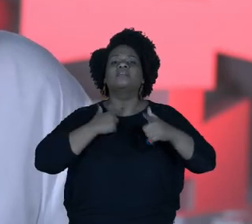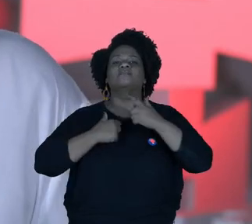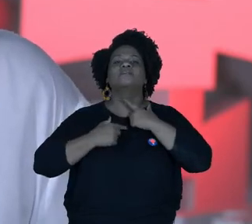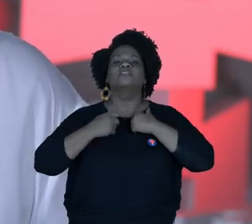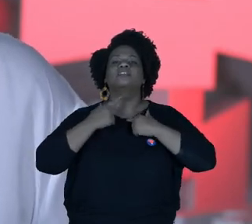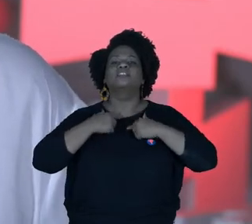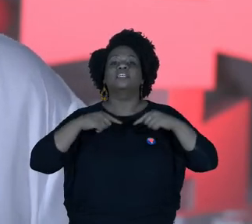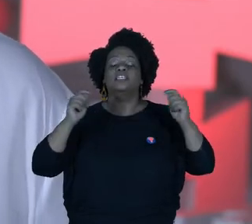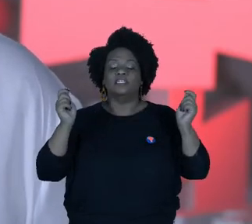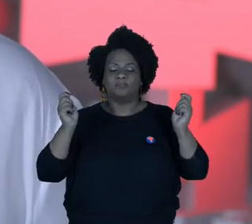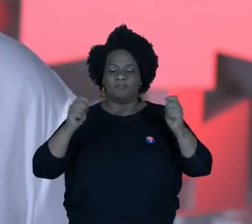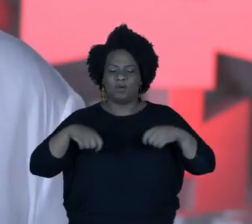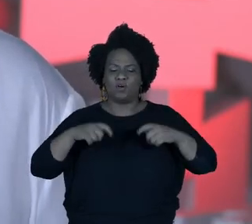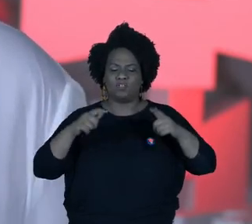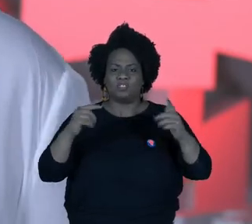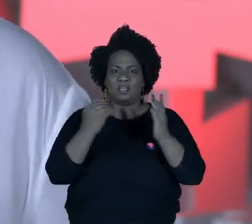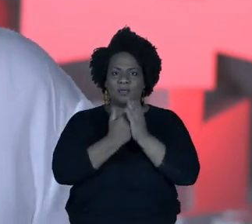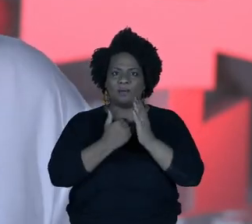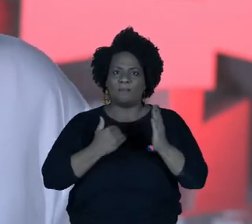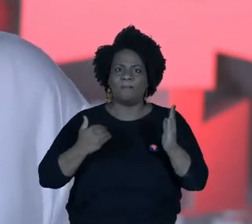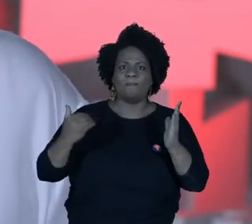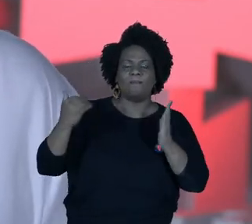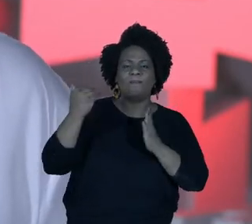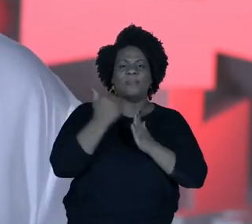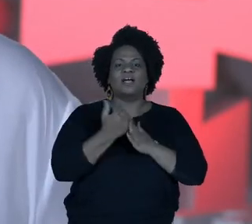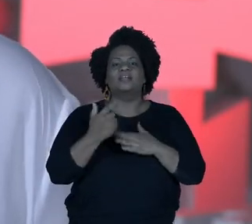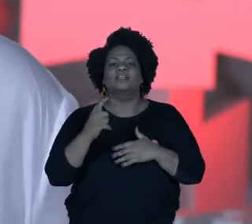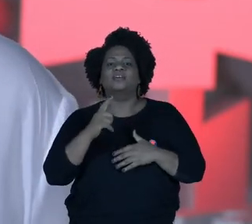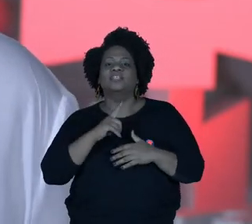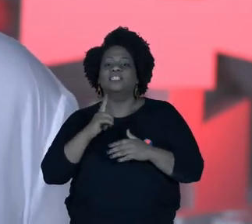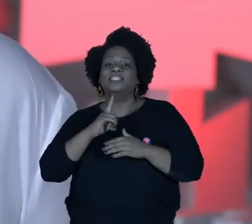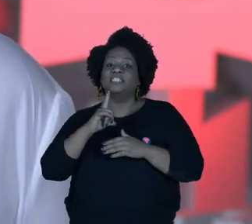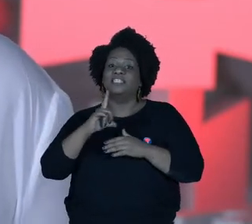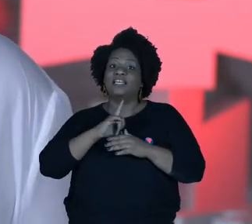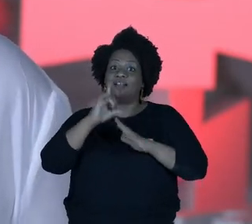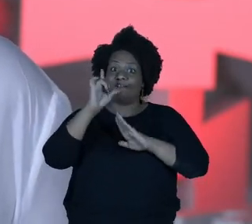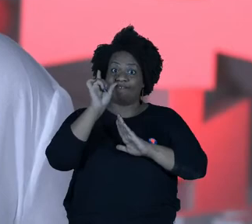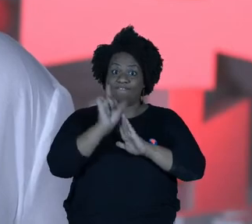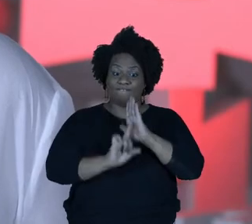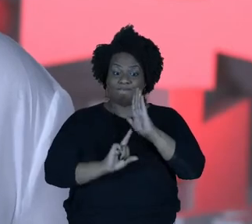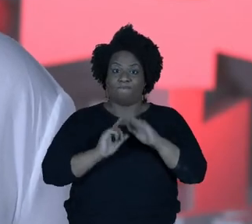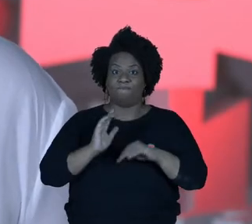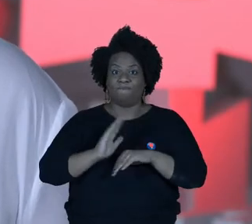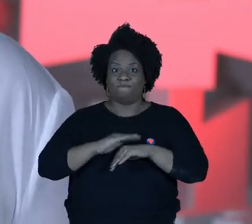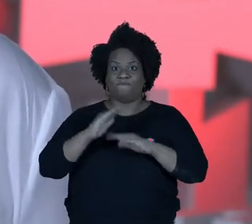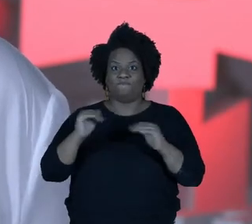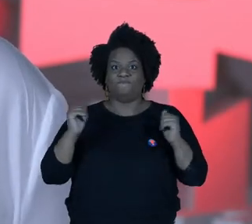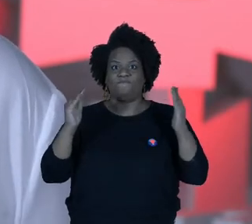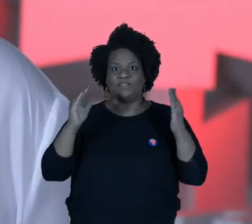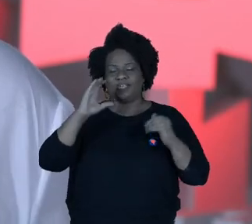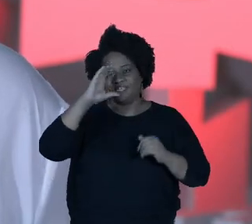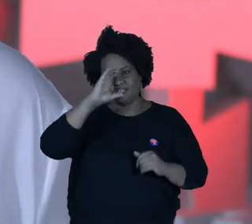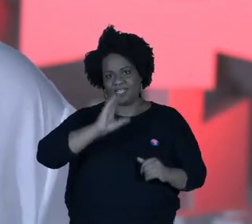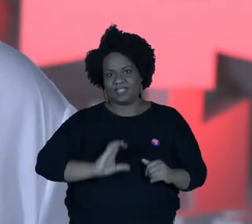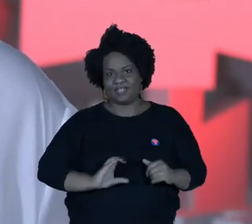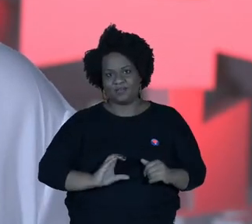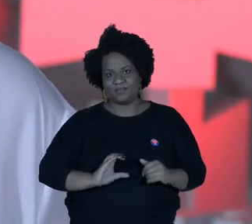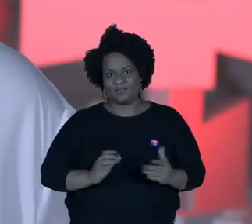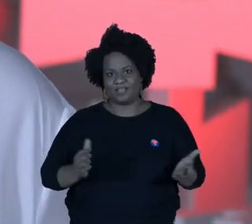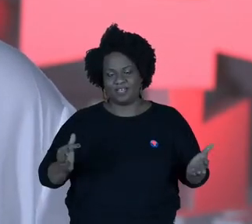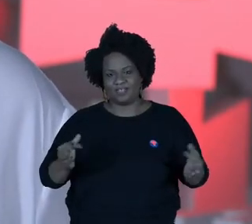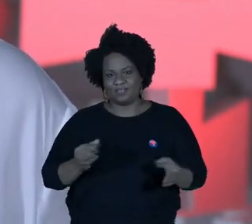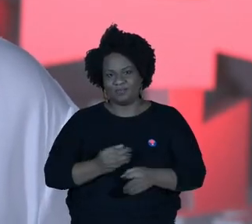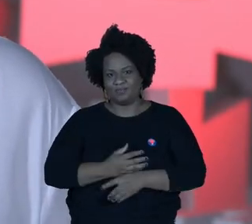poder ser algo maior e ter maiores direitos como cidadãos. É